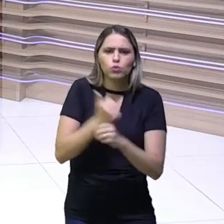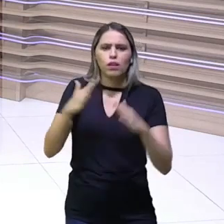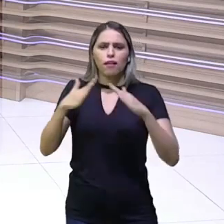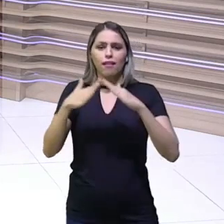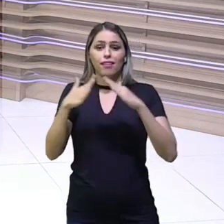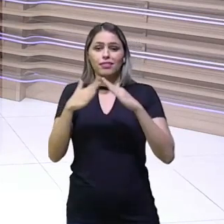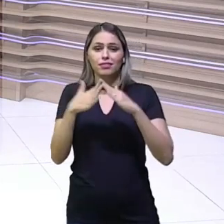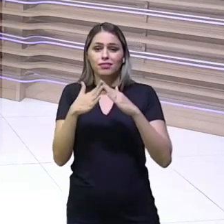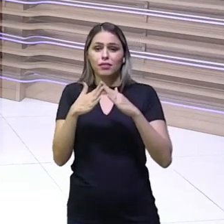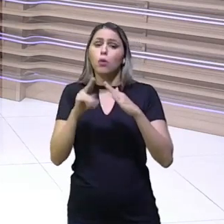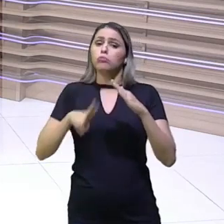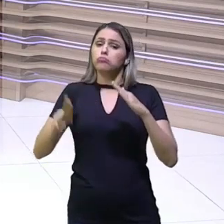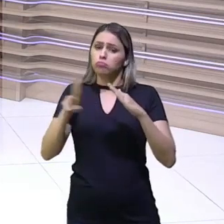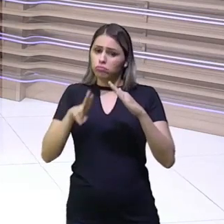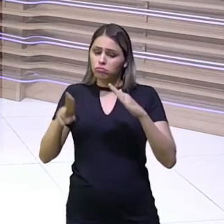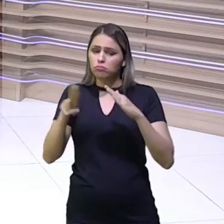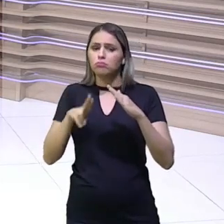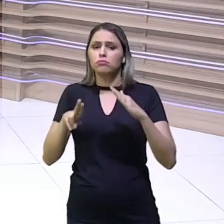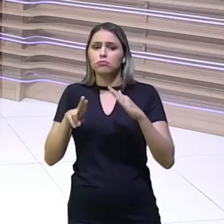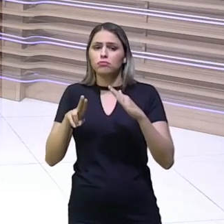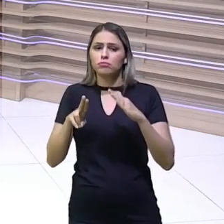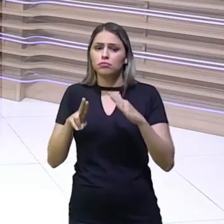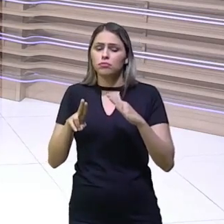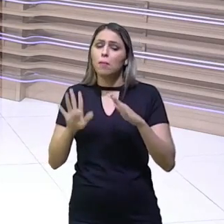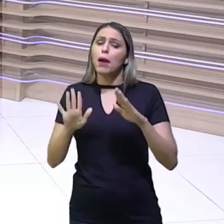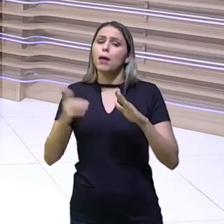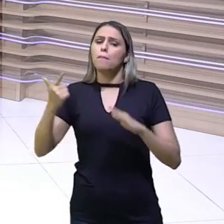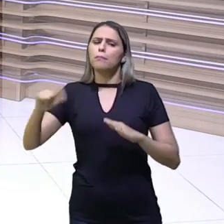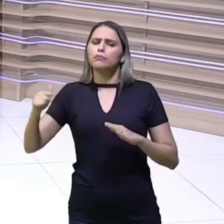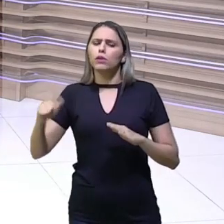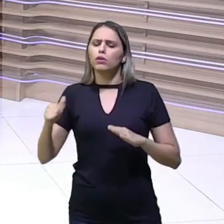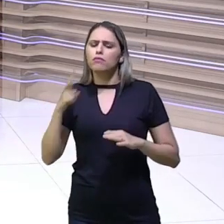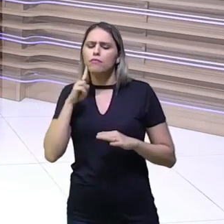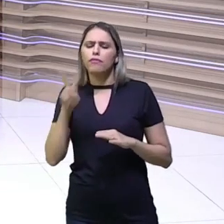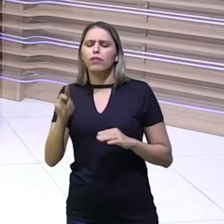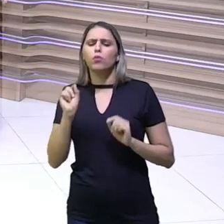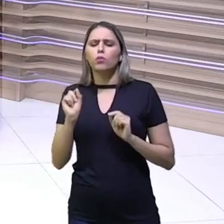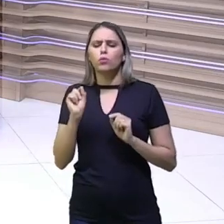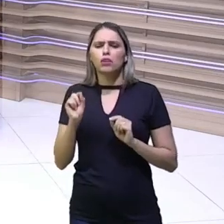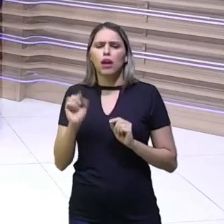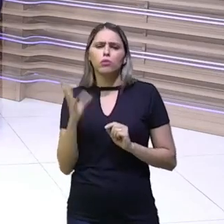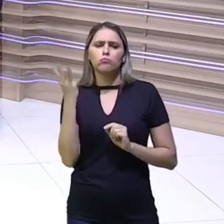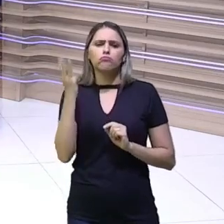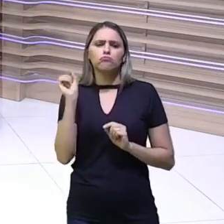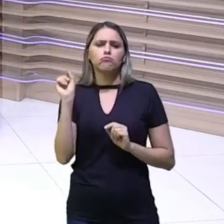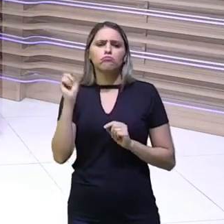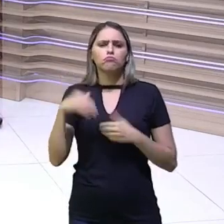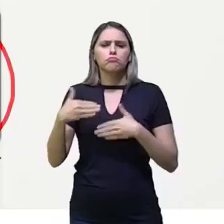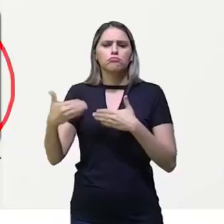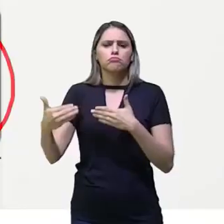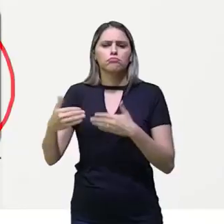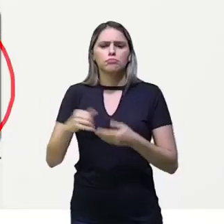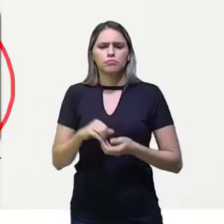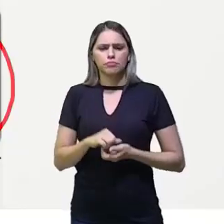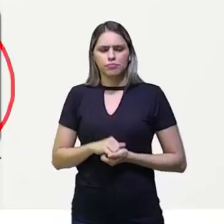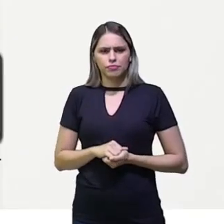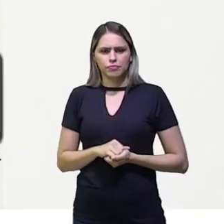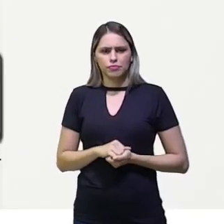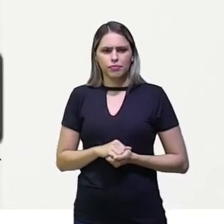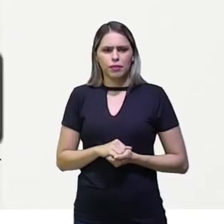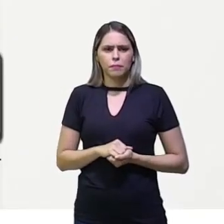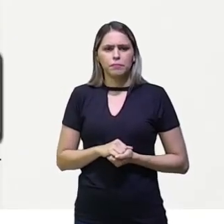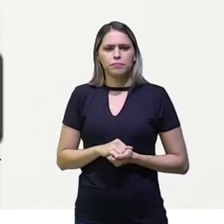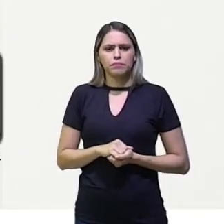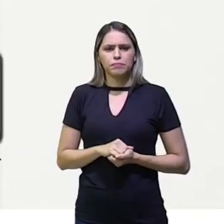usa. Mas vamos para a próxima, ver o que vai acontecer agora nas próximas